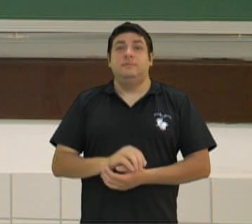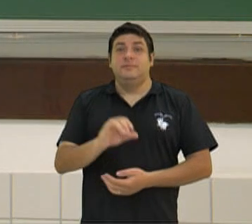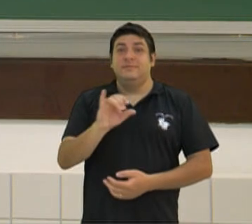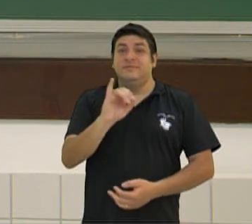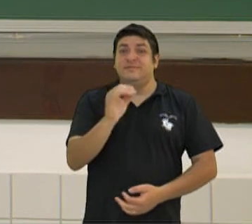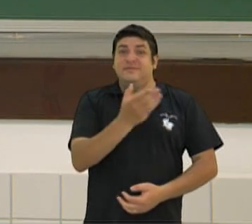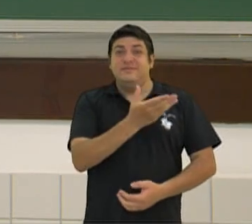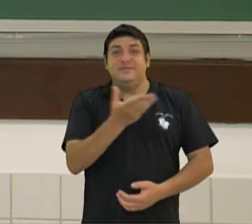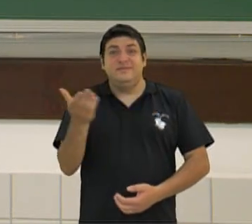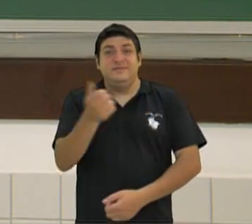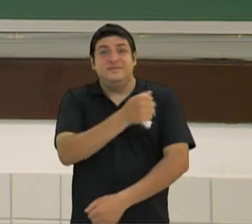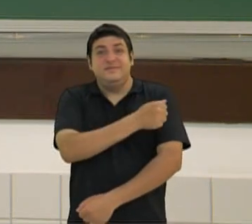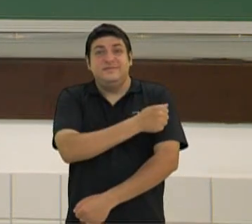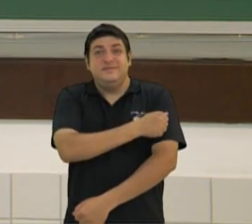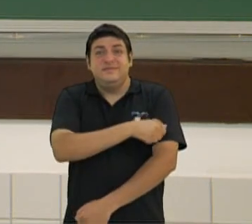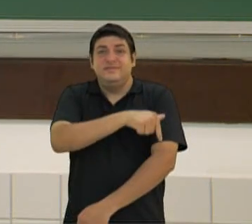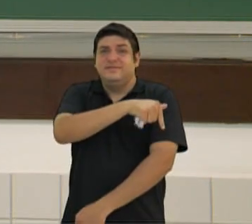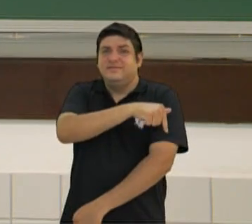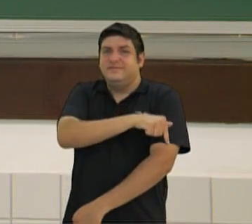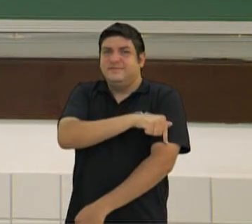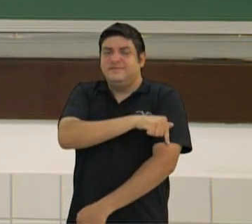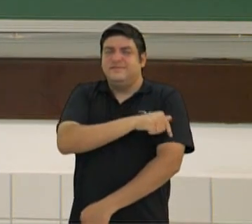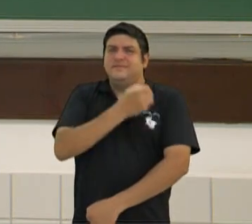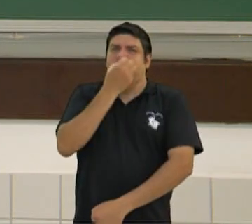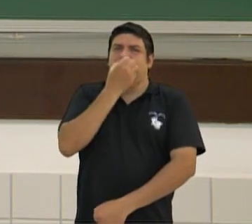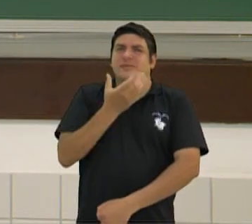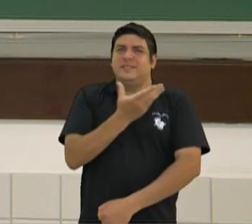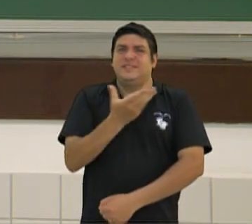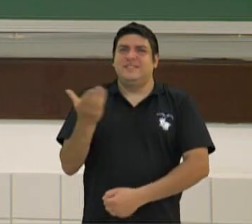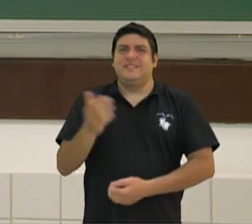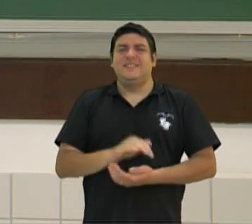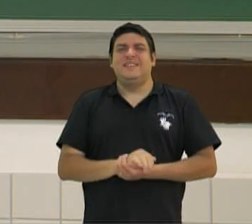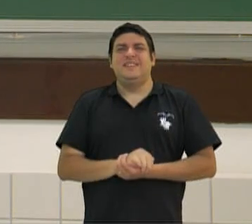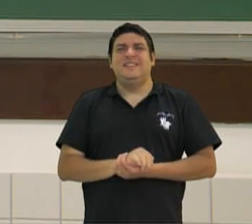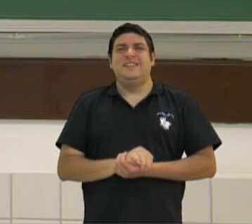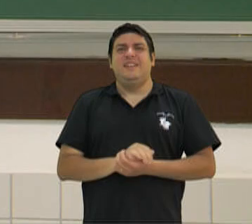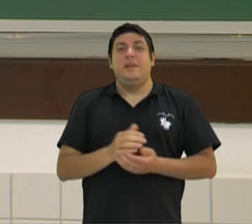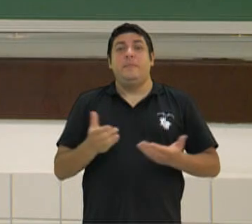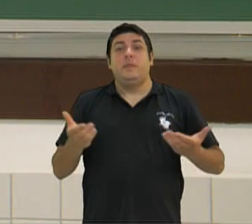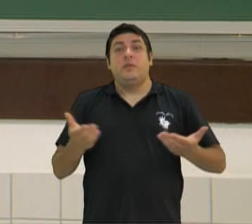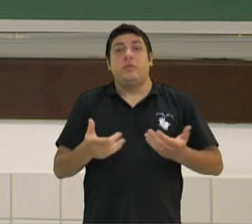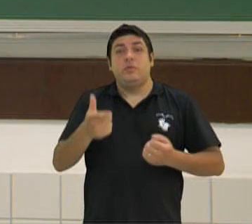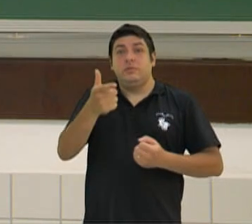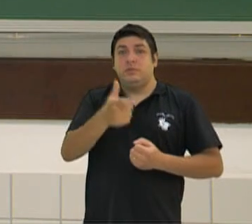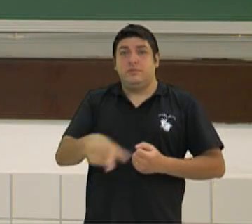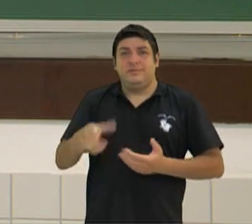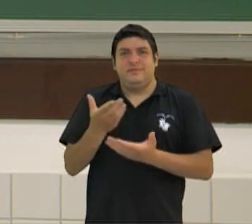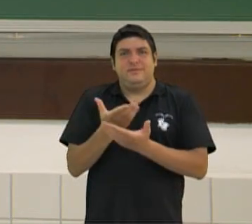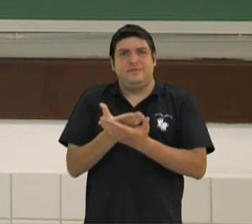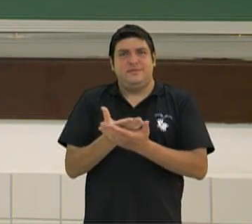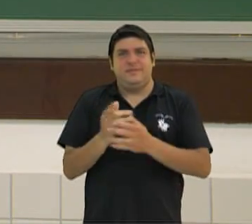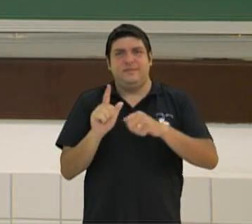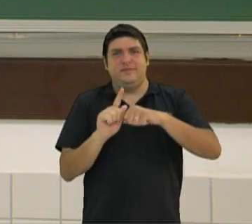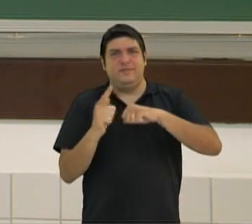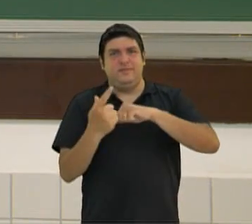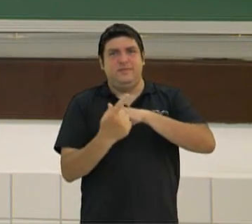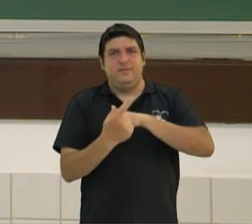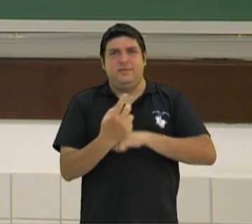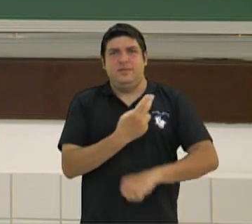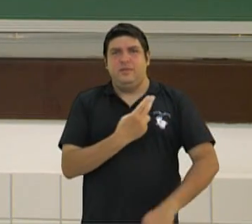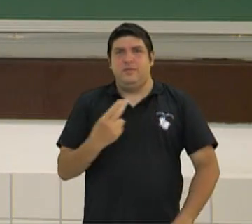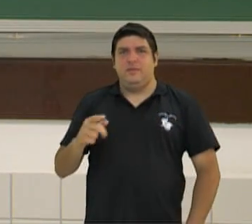Olá, meus queridos alunos do 7º ano, tudo bem com vocês? Estamos aqui hoje para mais uma aula de Geografia. Eu sou a professora